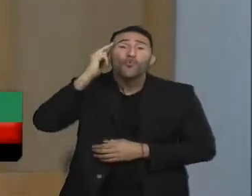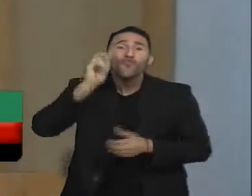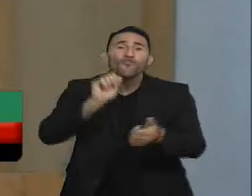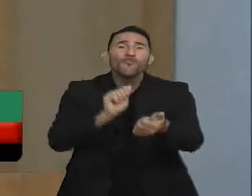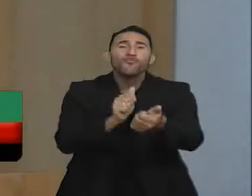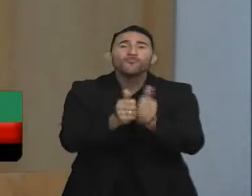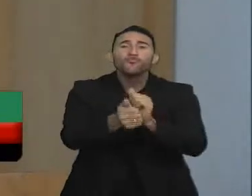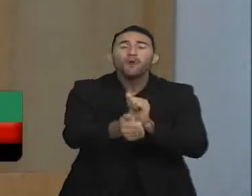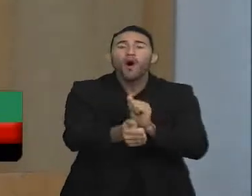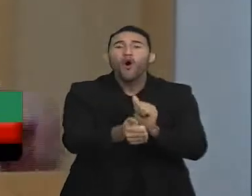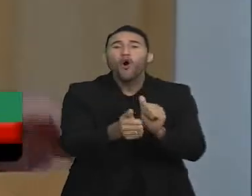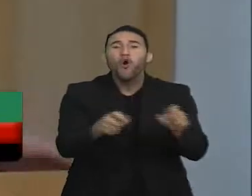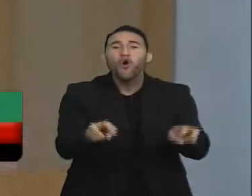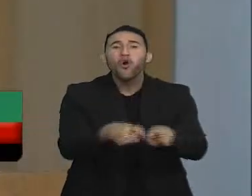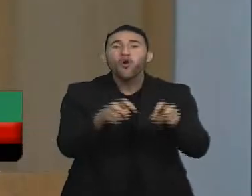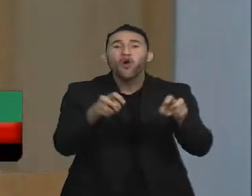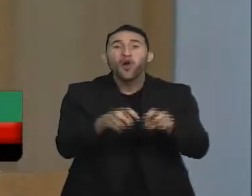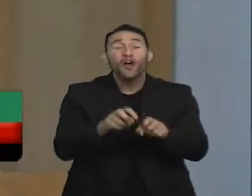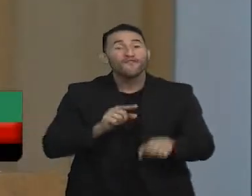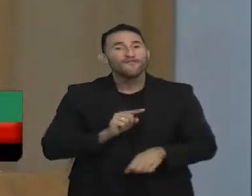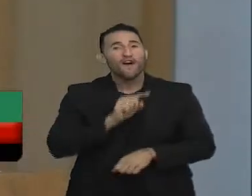e volta para casa com a chuteira.